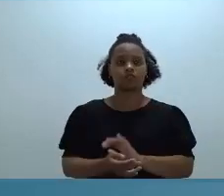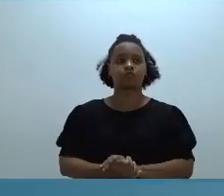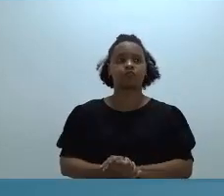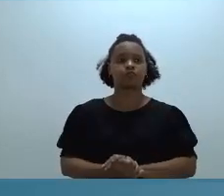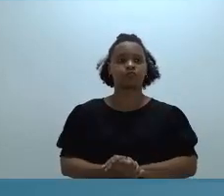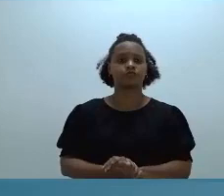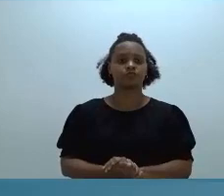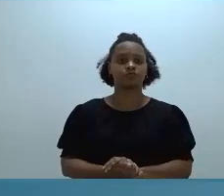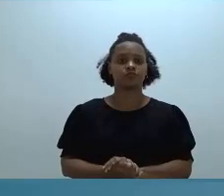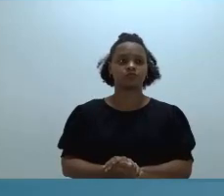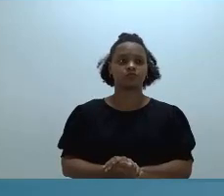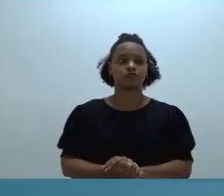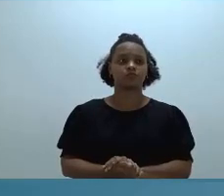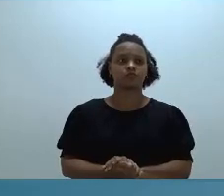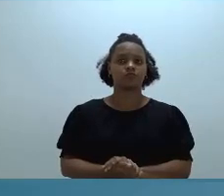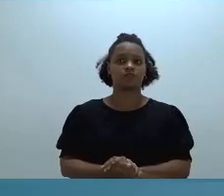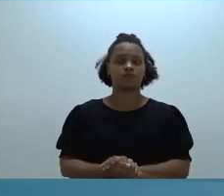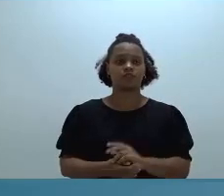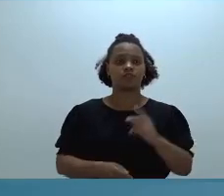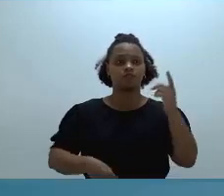Continua a discussão.